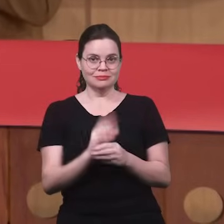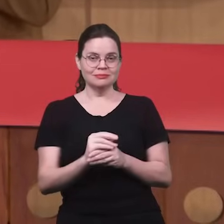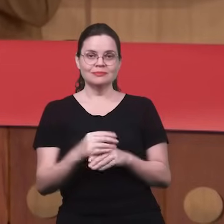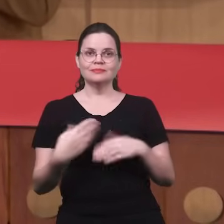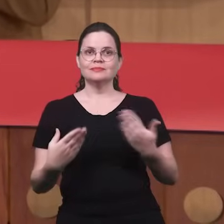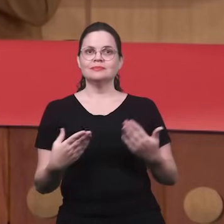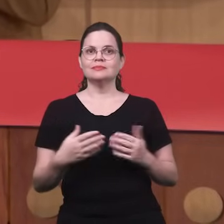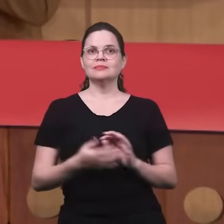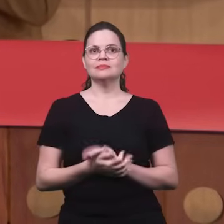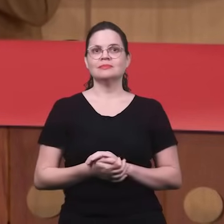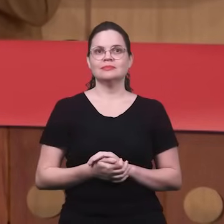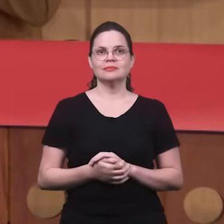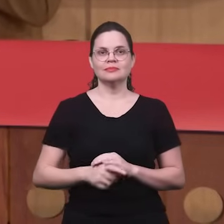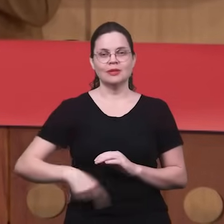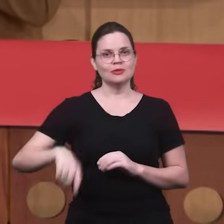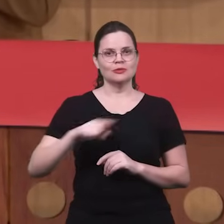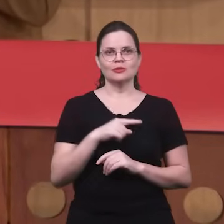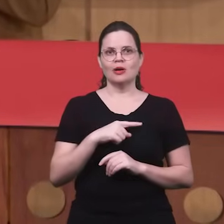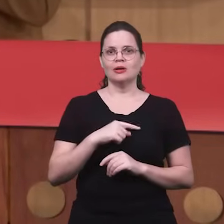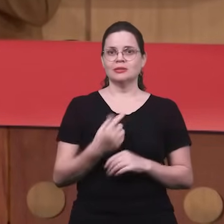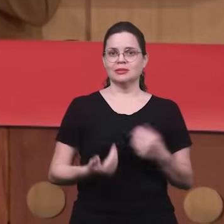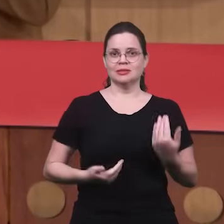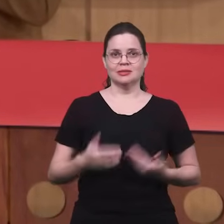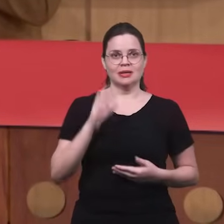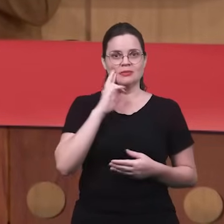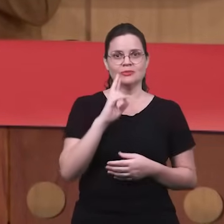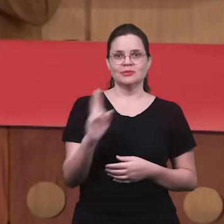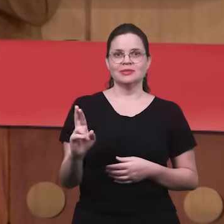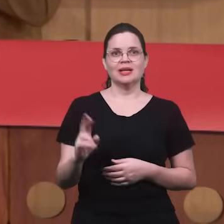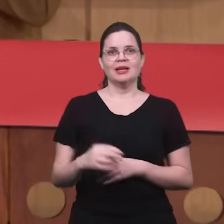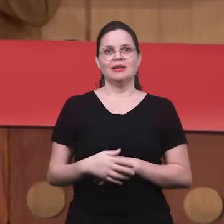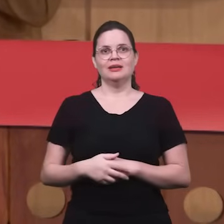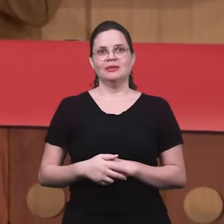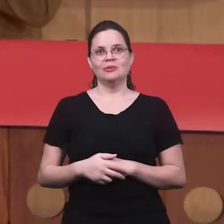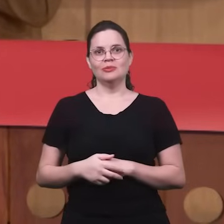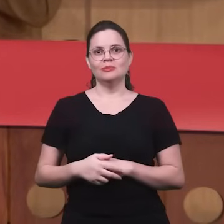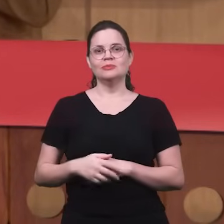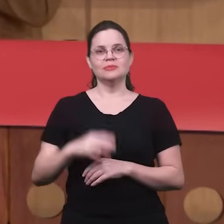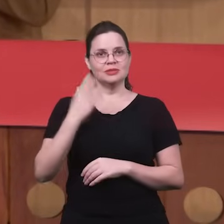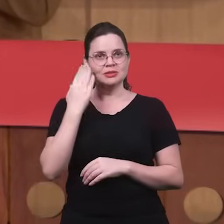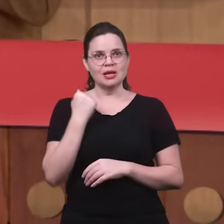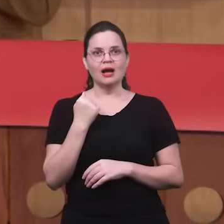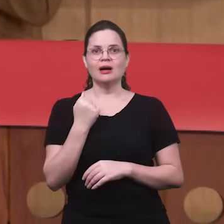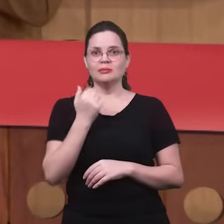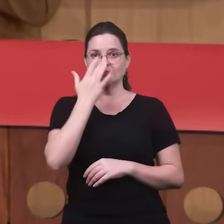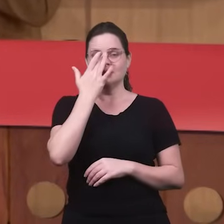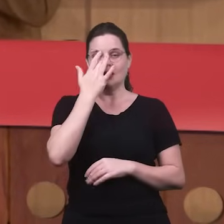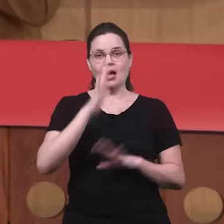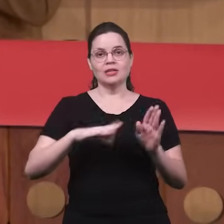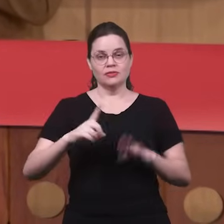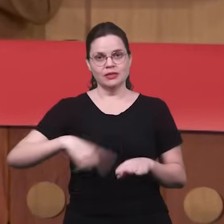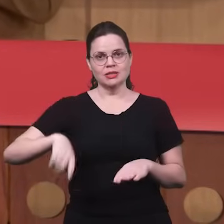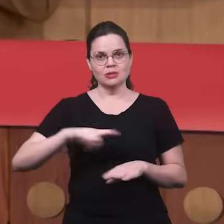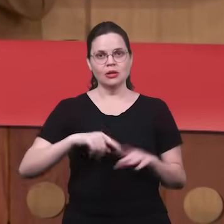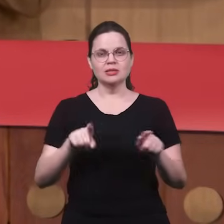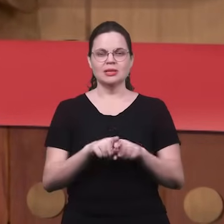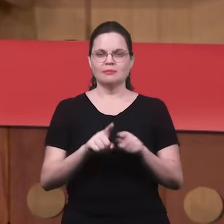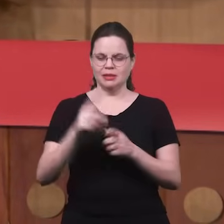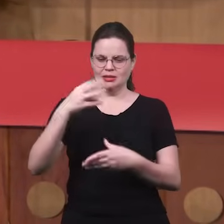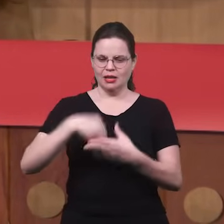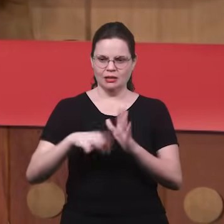a palavra ou quem serve ao Senhor, mas Deus não levou em conta a nossa ignorância. Então eu acho maravilhoso esse